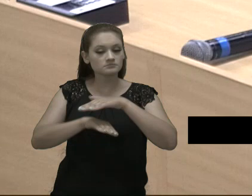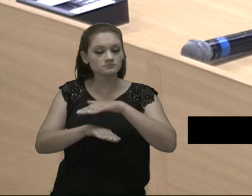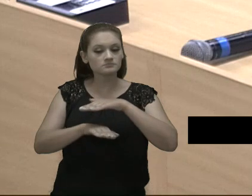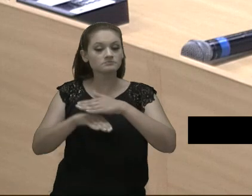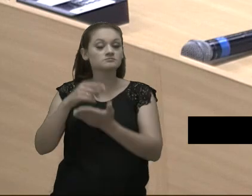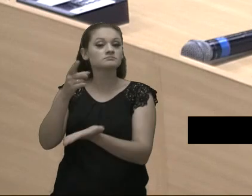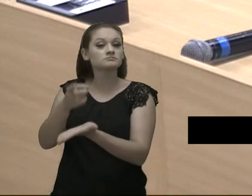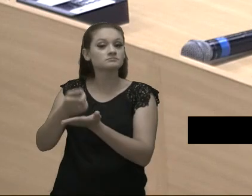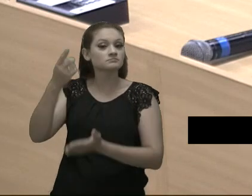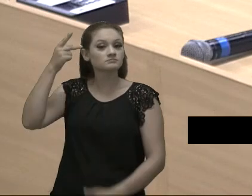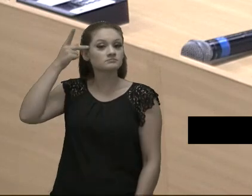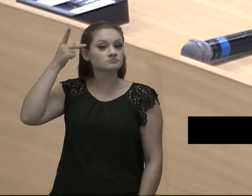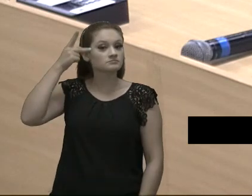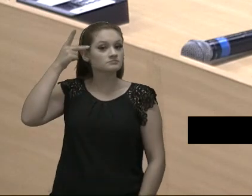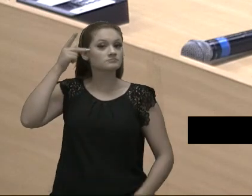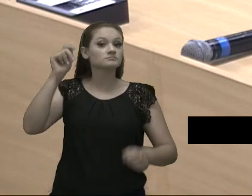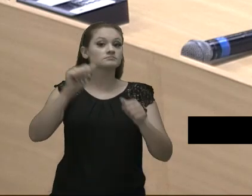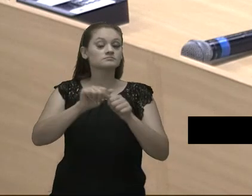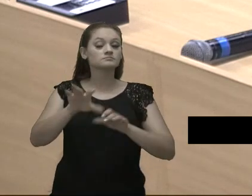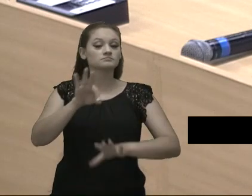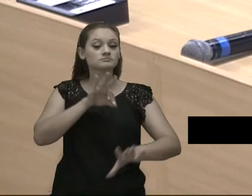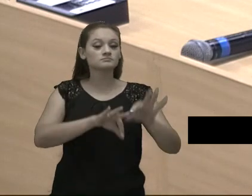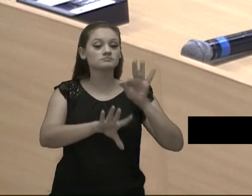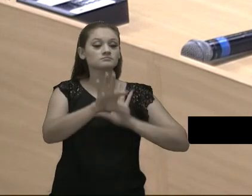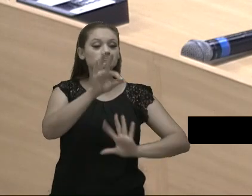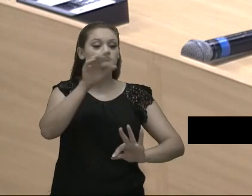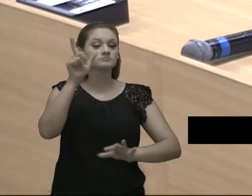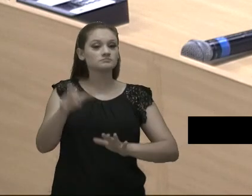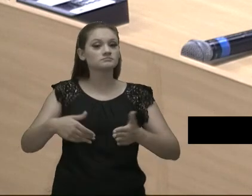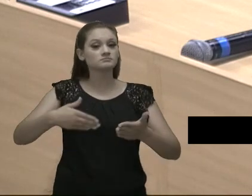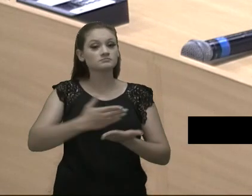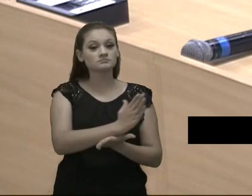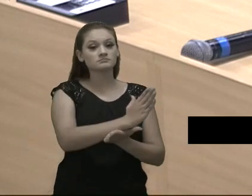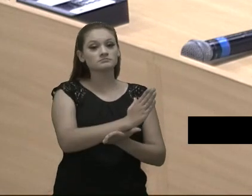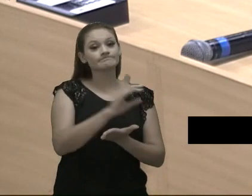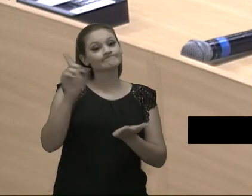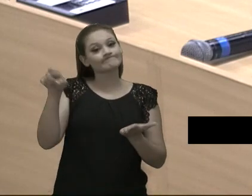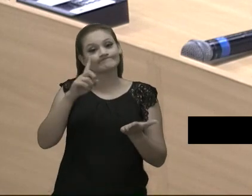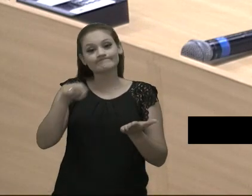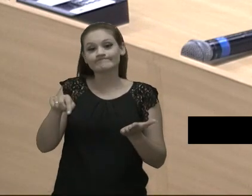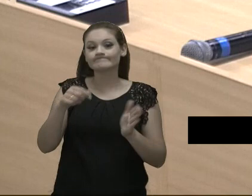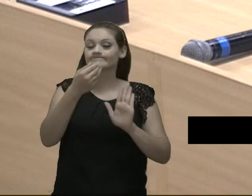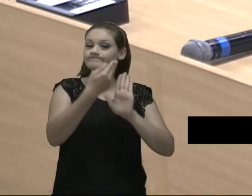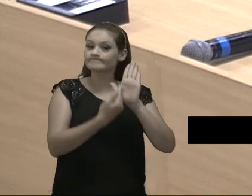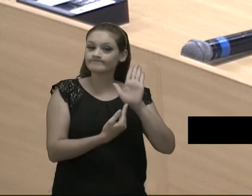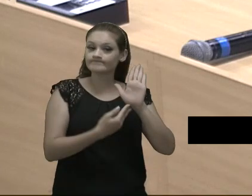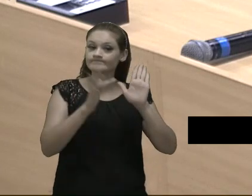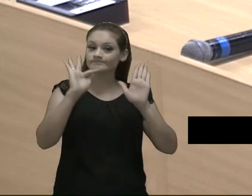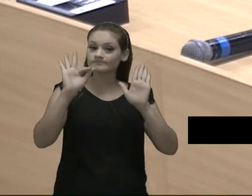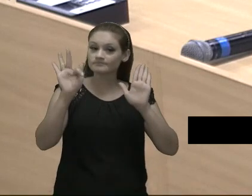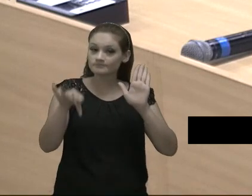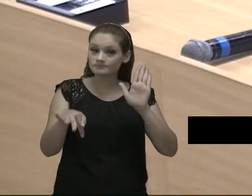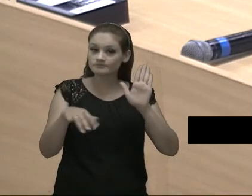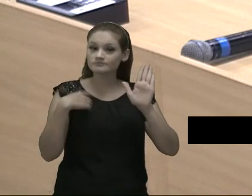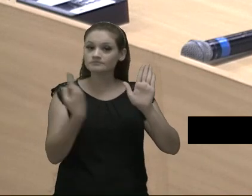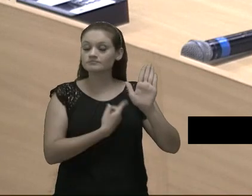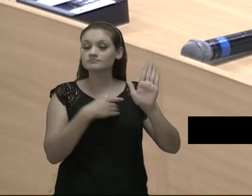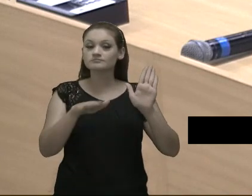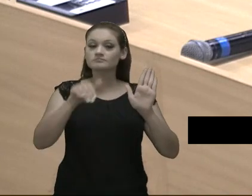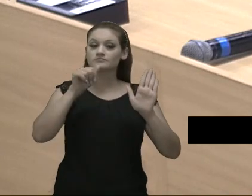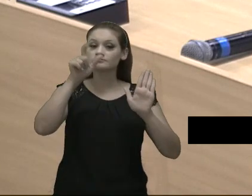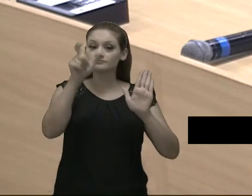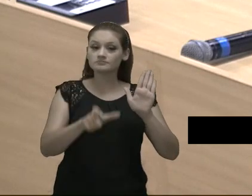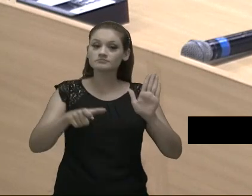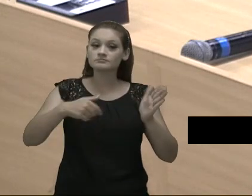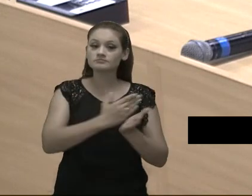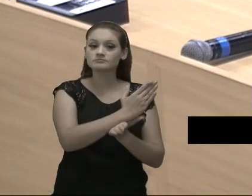Lá foi feita a seleção dos aprovados e não aprovados, saiu a lista final e a gente convocou os